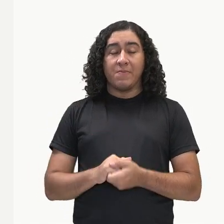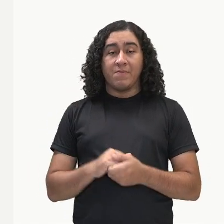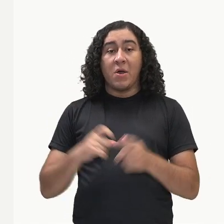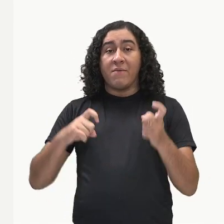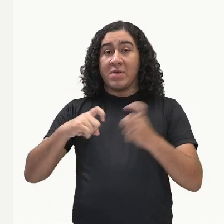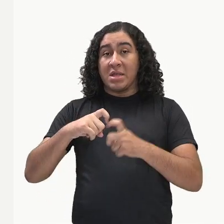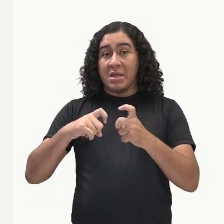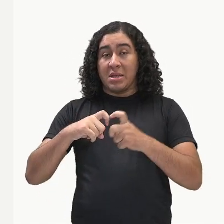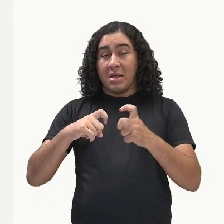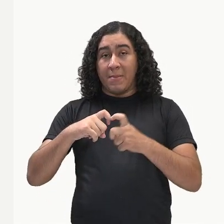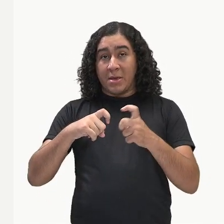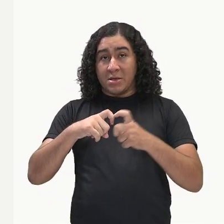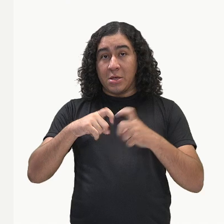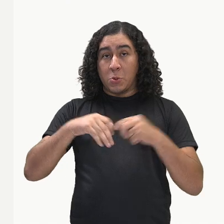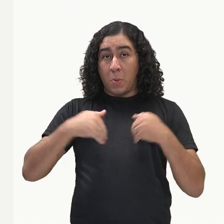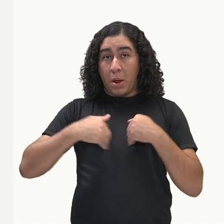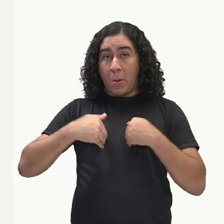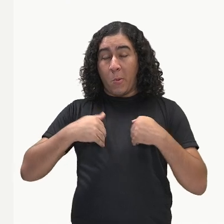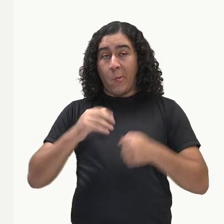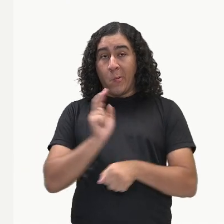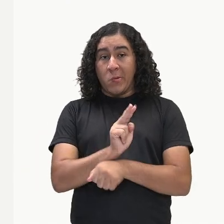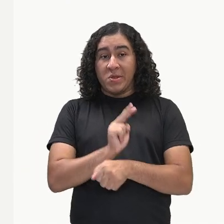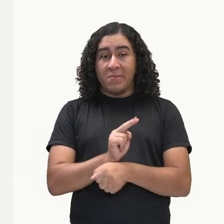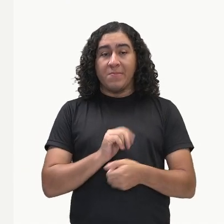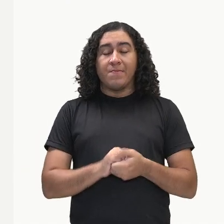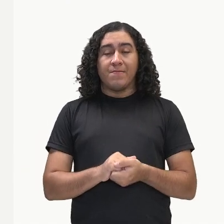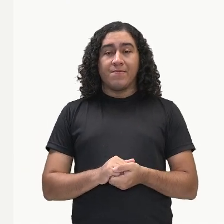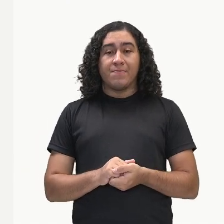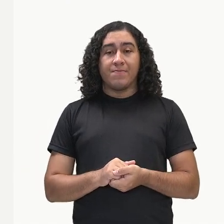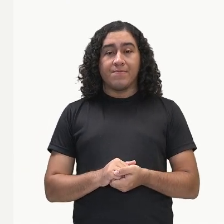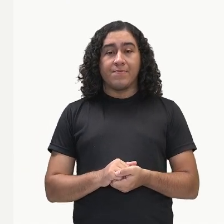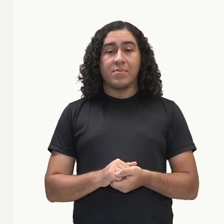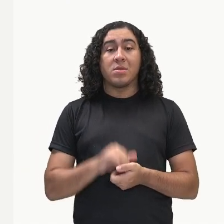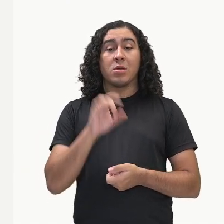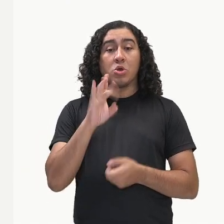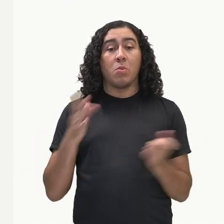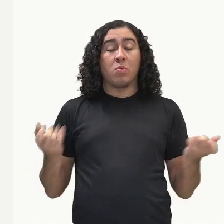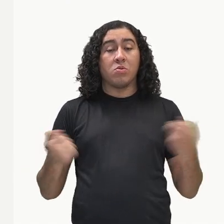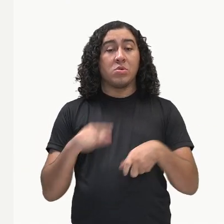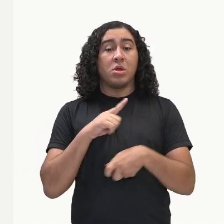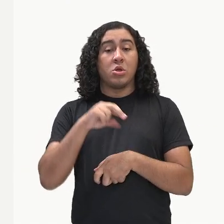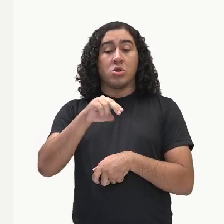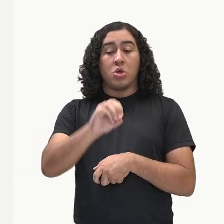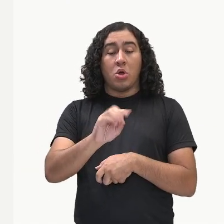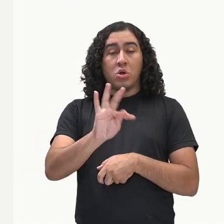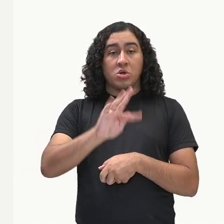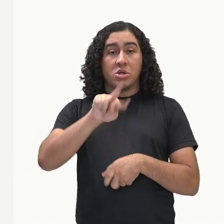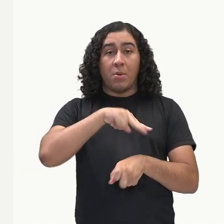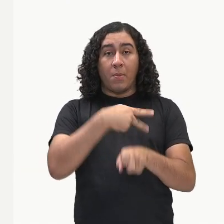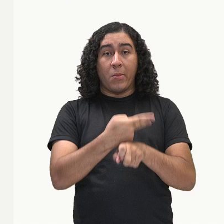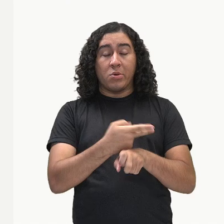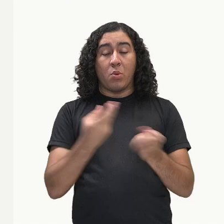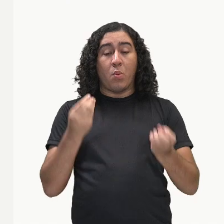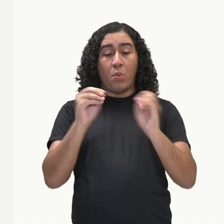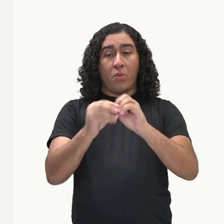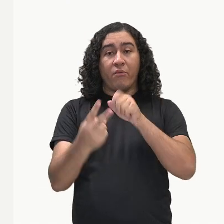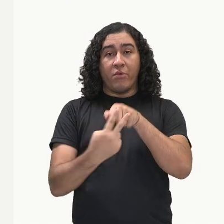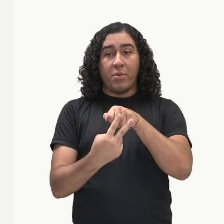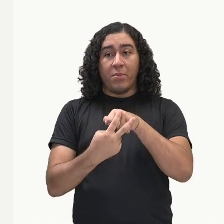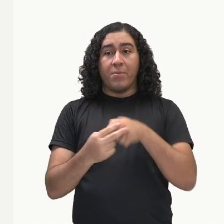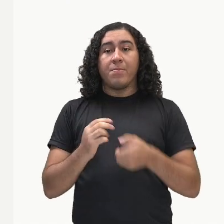exemplo aí da forma negativa. Sem contrações. Eu só fiz colocar o not logo após o verbo to